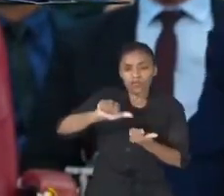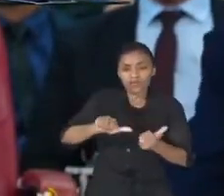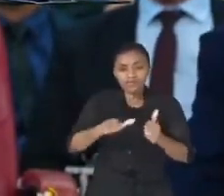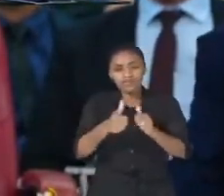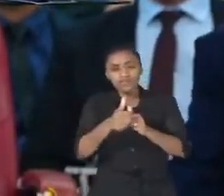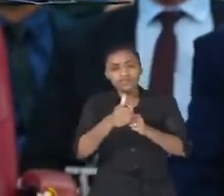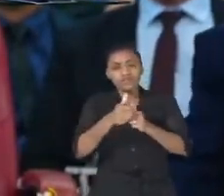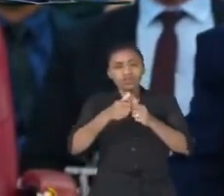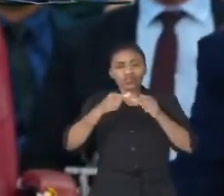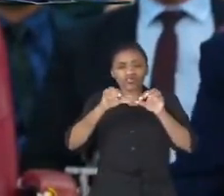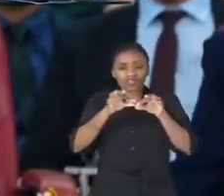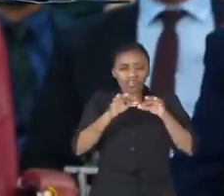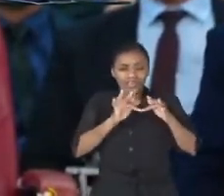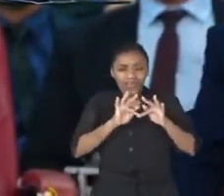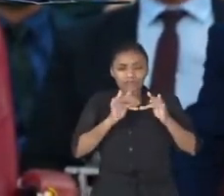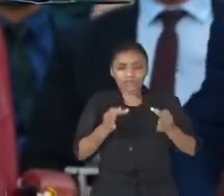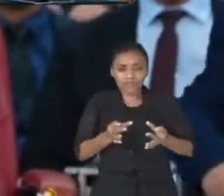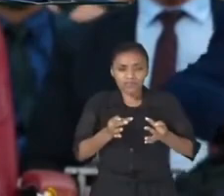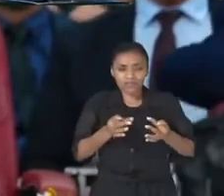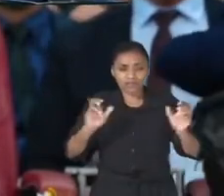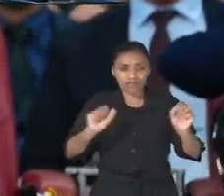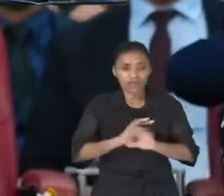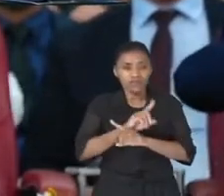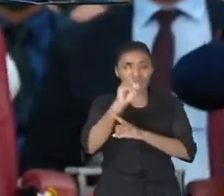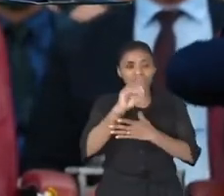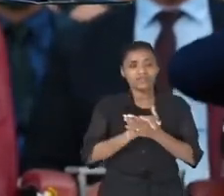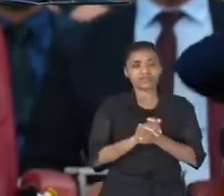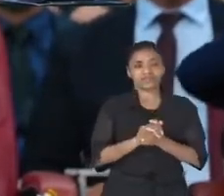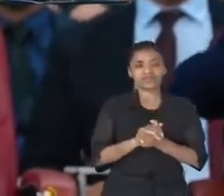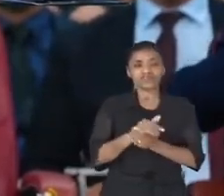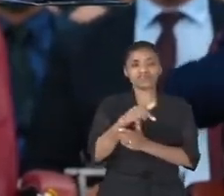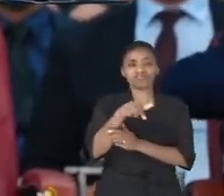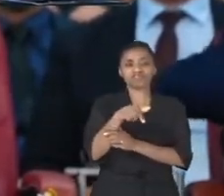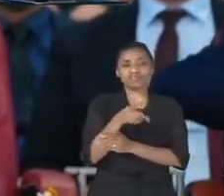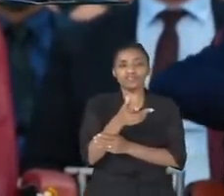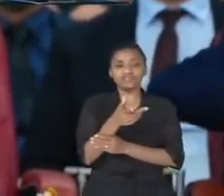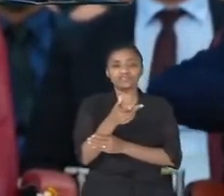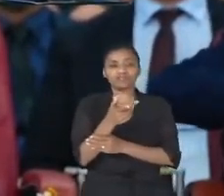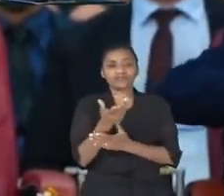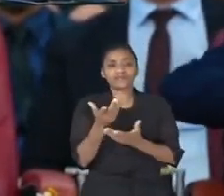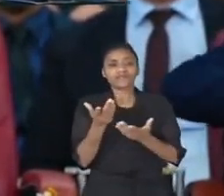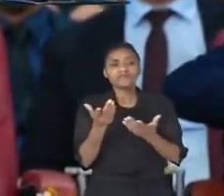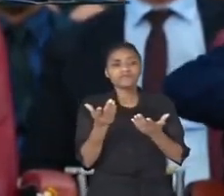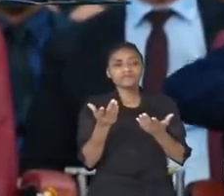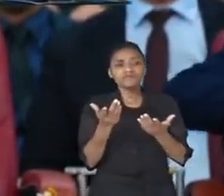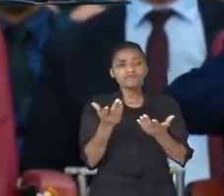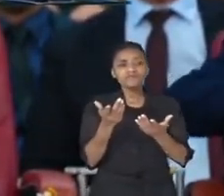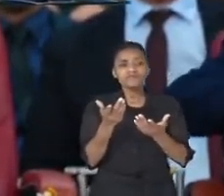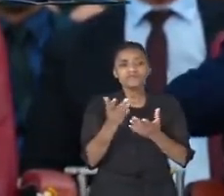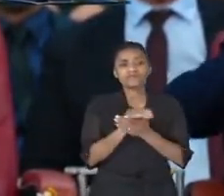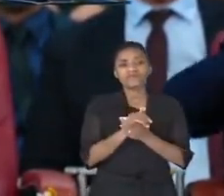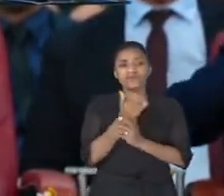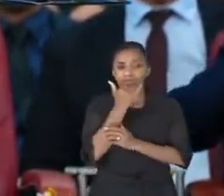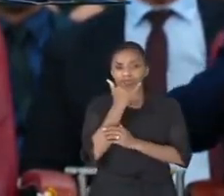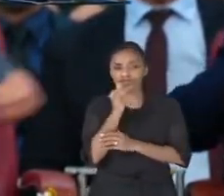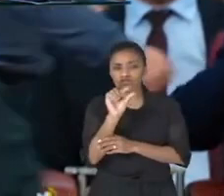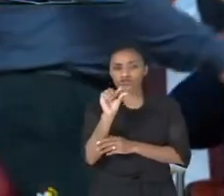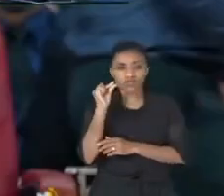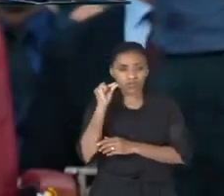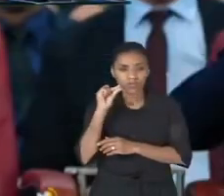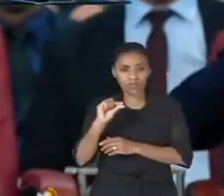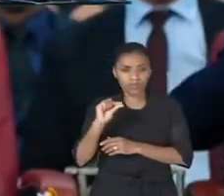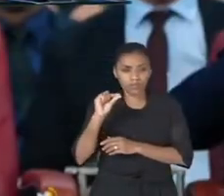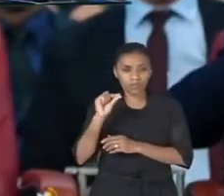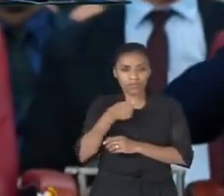noite. Posso ouvir mais um grito de glória a Deus da igreja? Sonoplastia, só mais um tonzinho, um pouquinho mais alto, só mais um